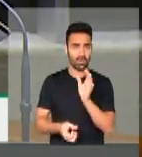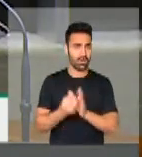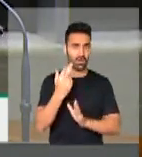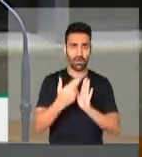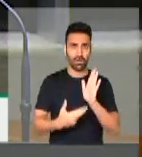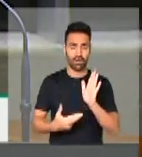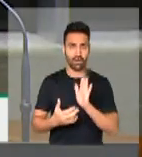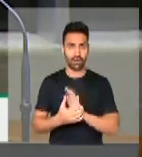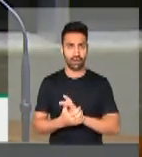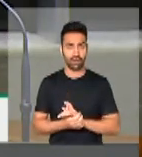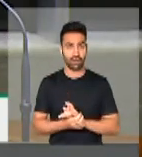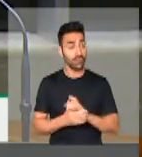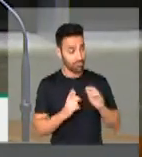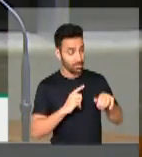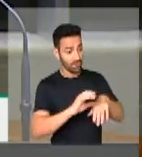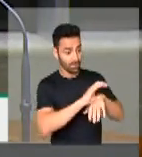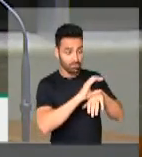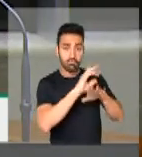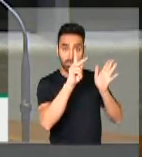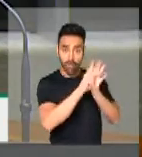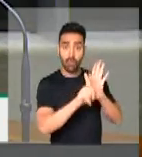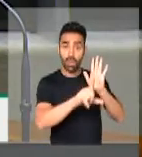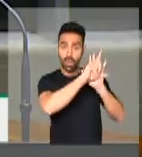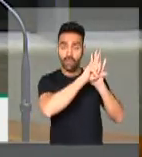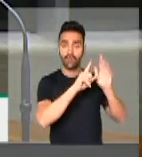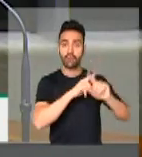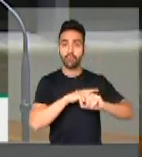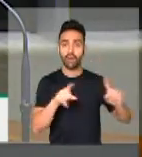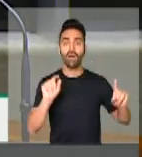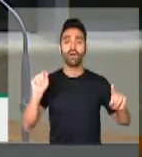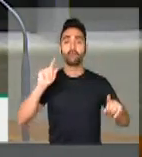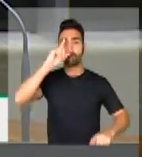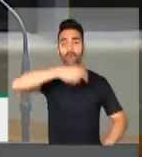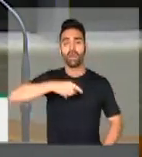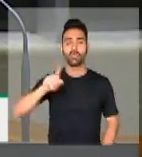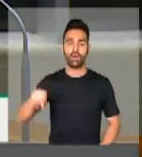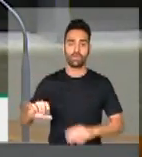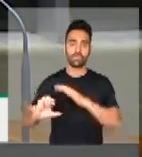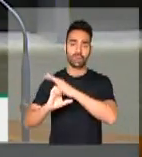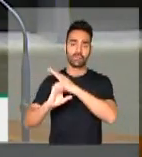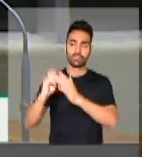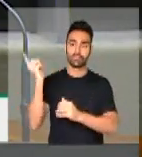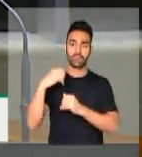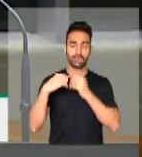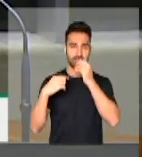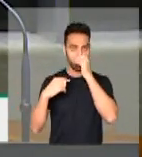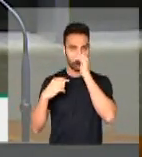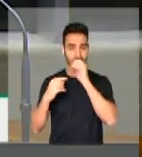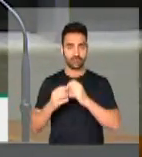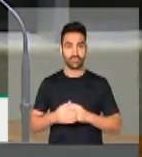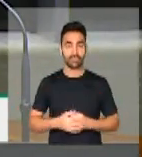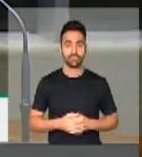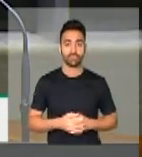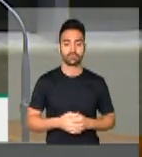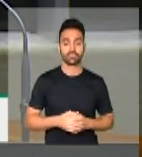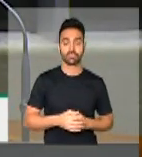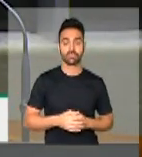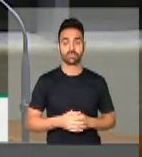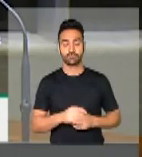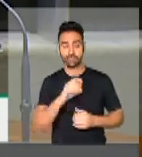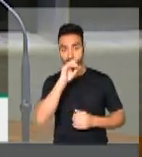para além das regras formais, para além da legislação